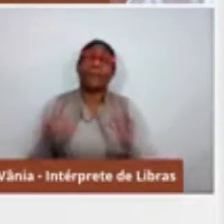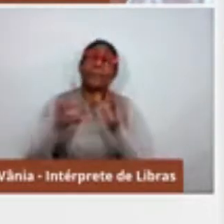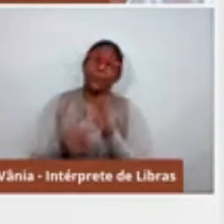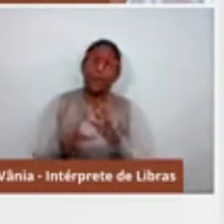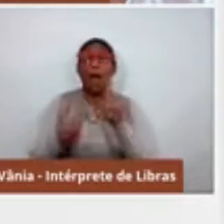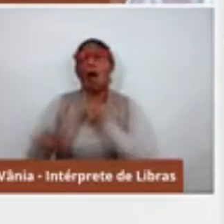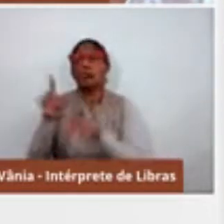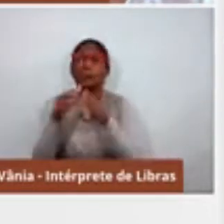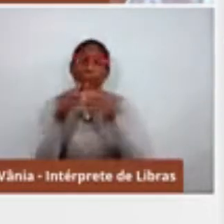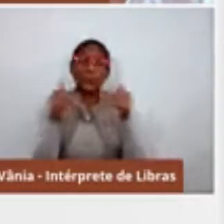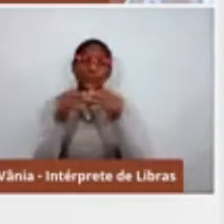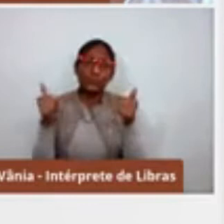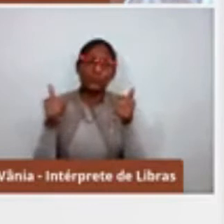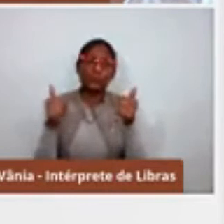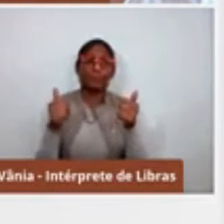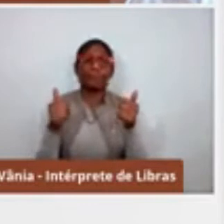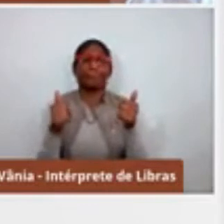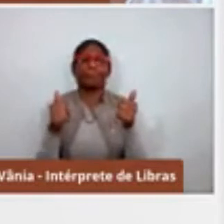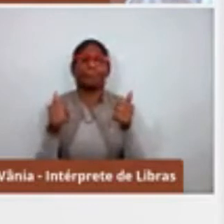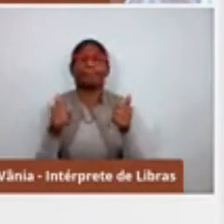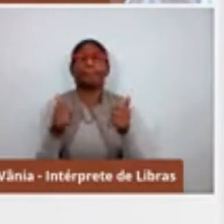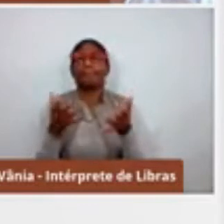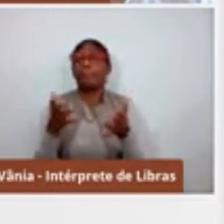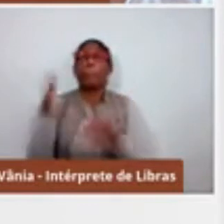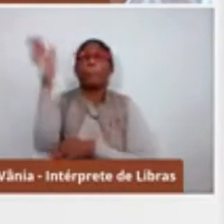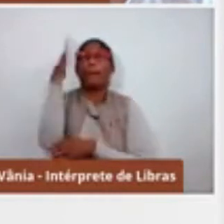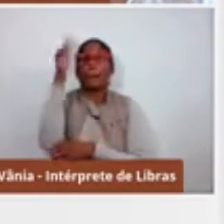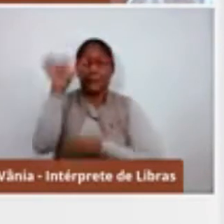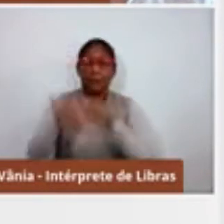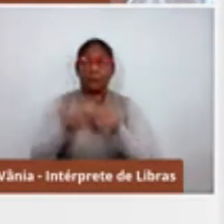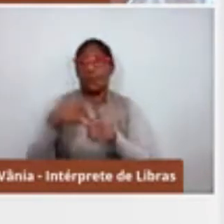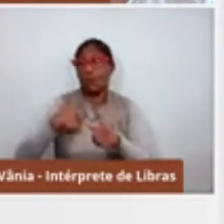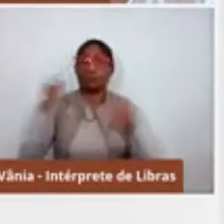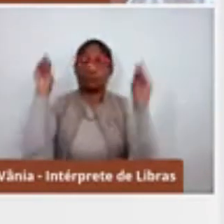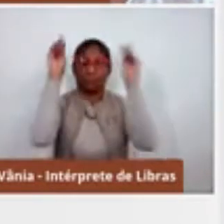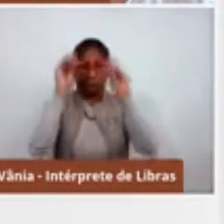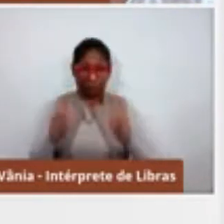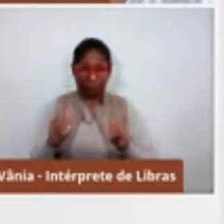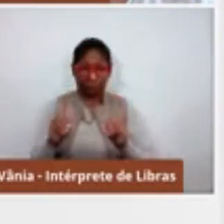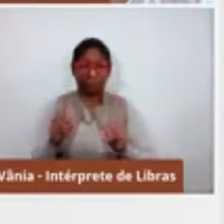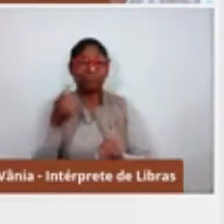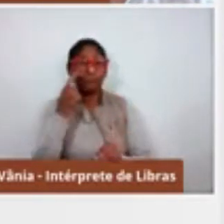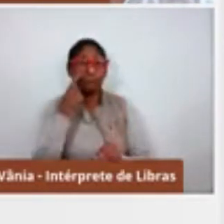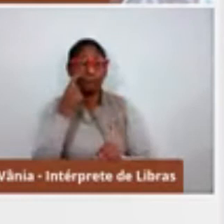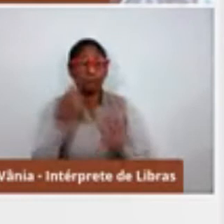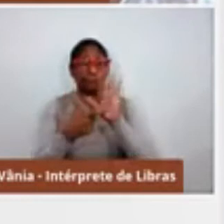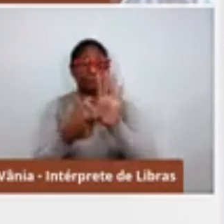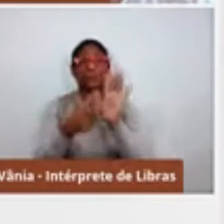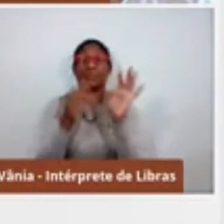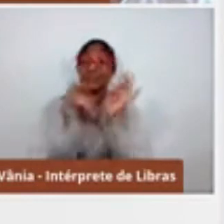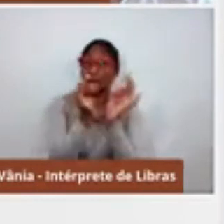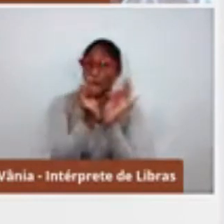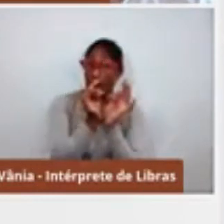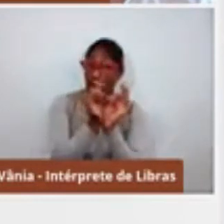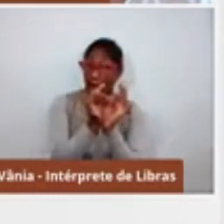né, prejudicados ou beneficiados pela mudança de bandeira, que aqui estão relacionados. Só para destacar, né, Taquara,